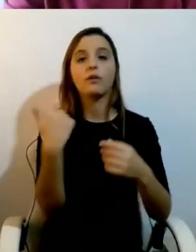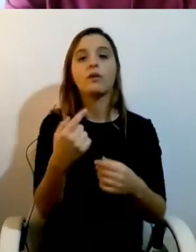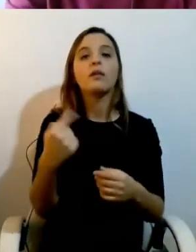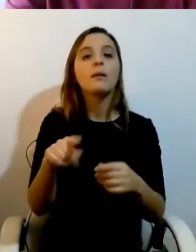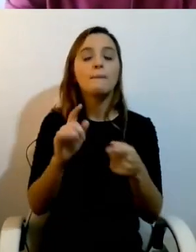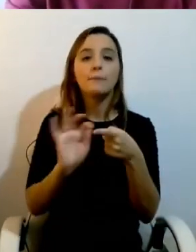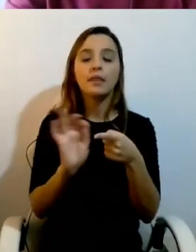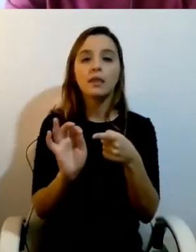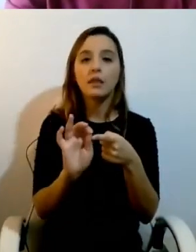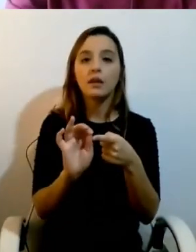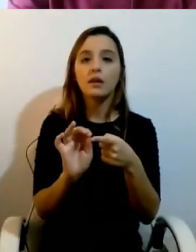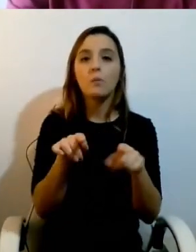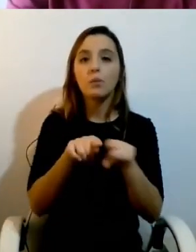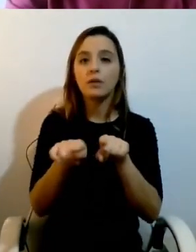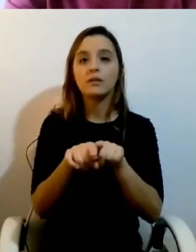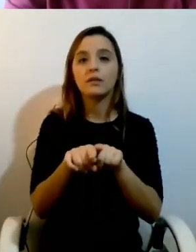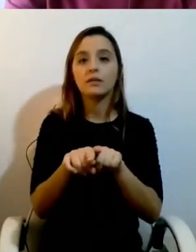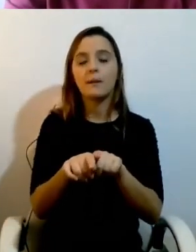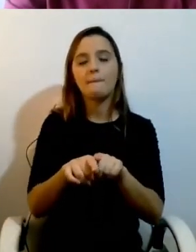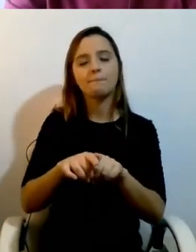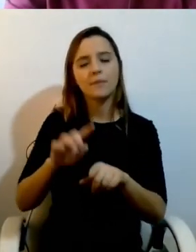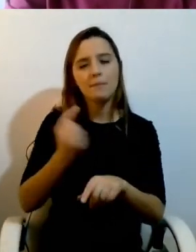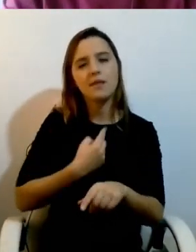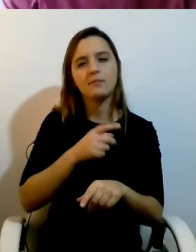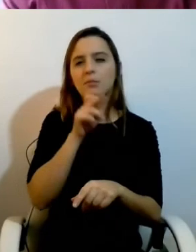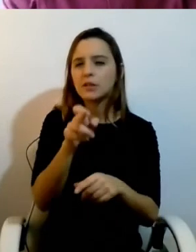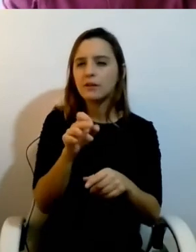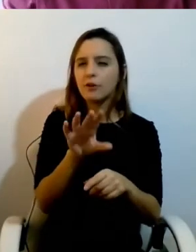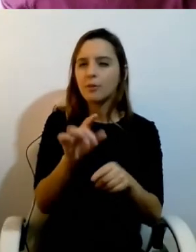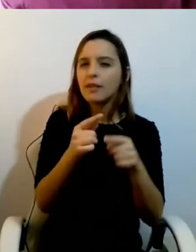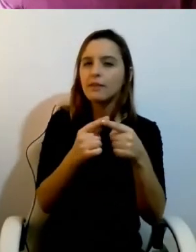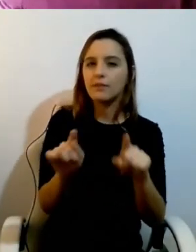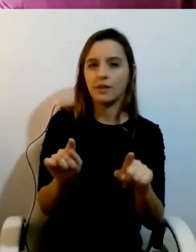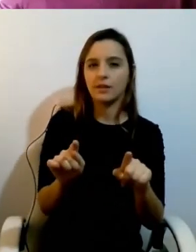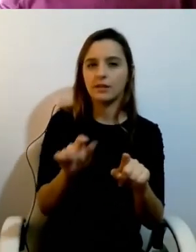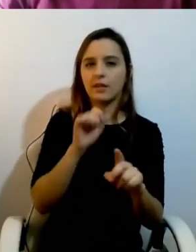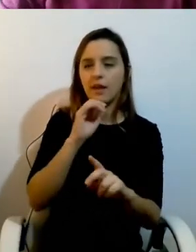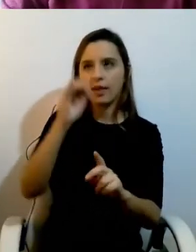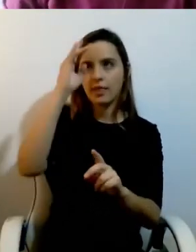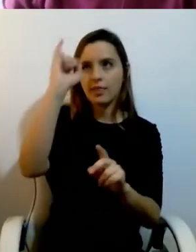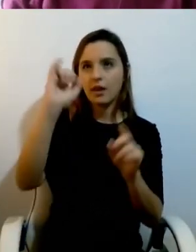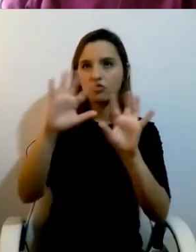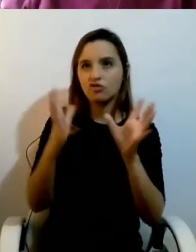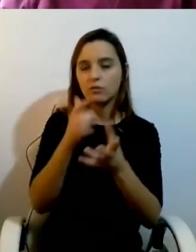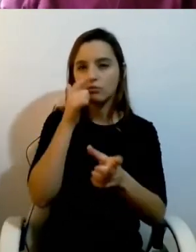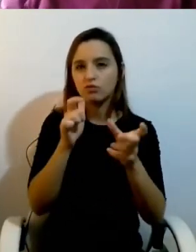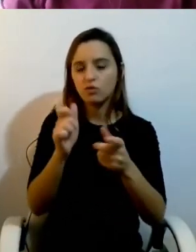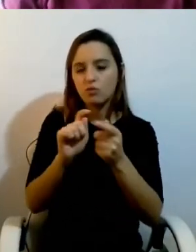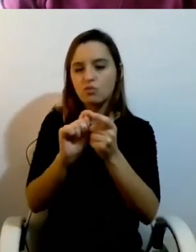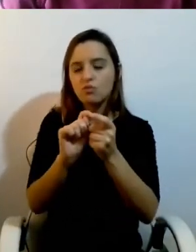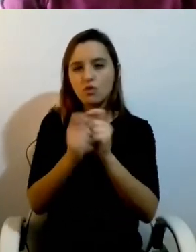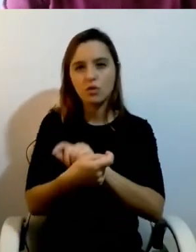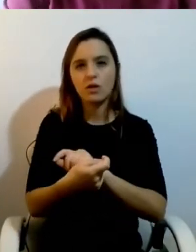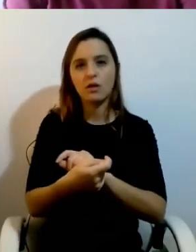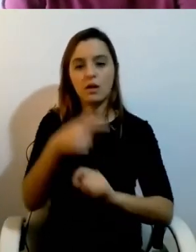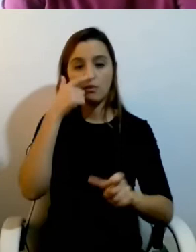que vem, de facto, dar uma resposta diferente. Potencia uma mudança de paradigma na forma como as pessoas com deficiência